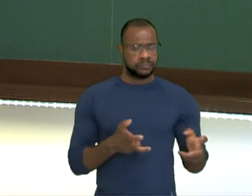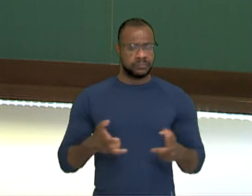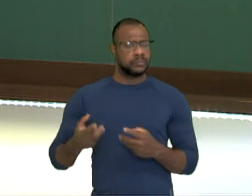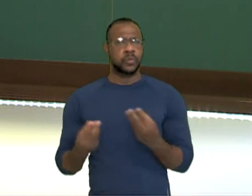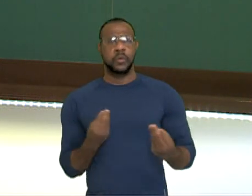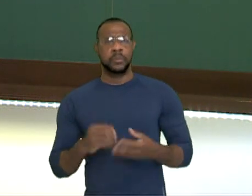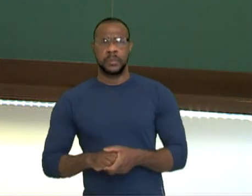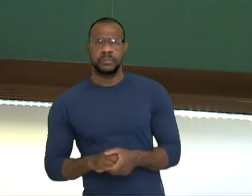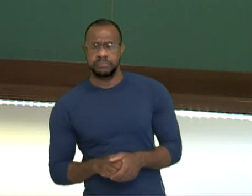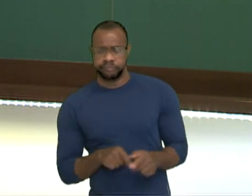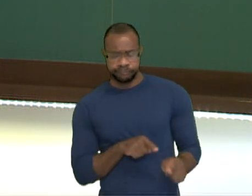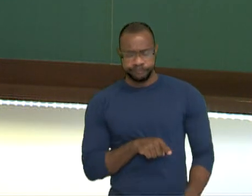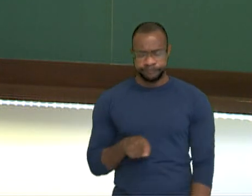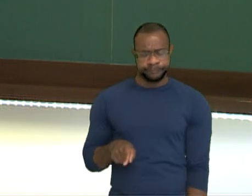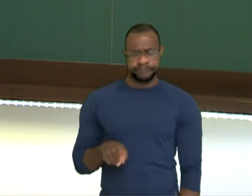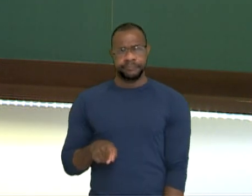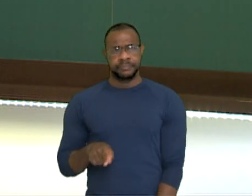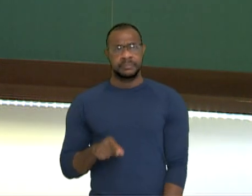aonde ele